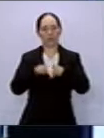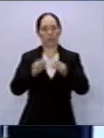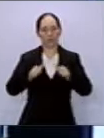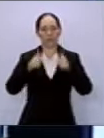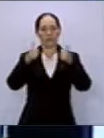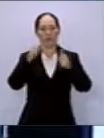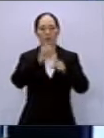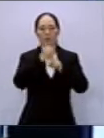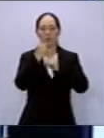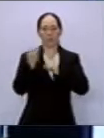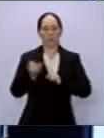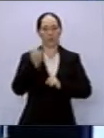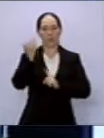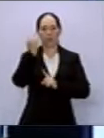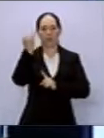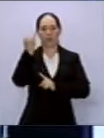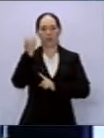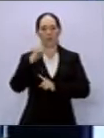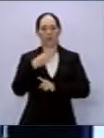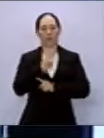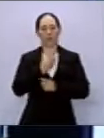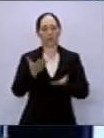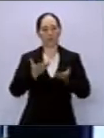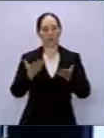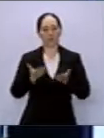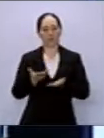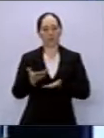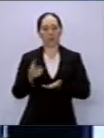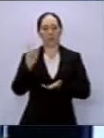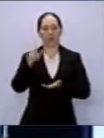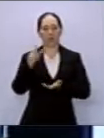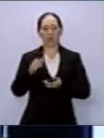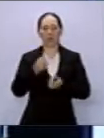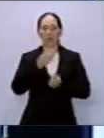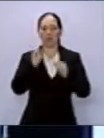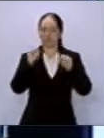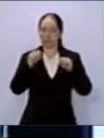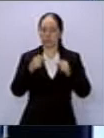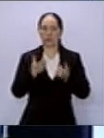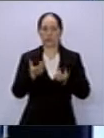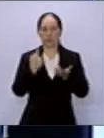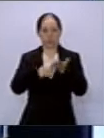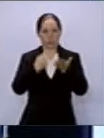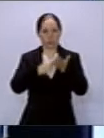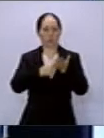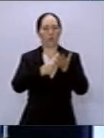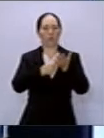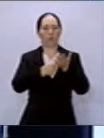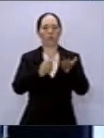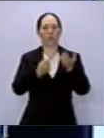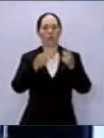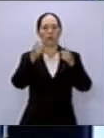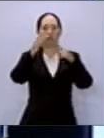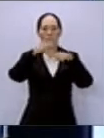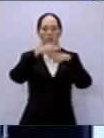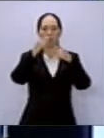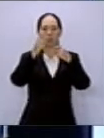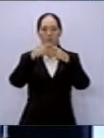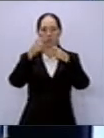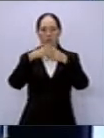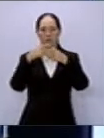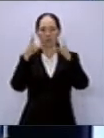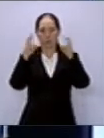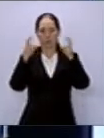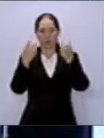para a sociedade brasileira portanto a nossa posição nesse sentido é favorável nós temos exemplos né que as nossas